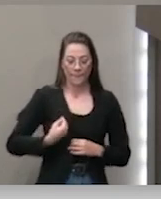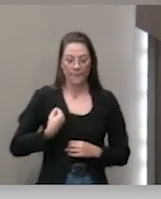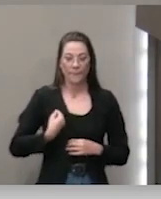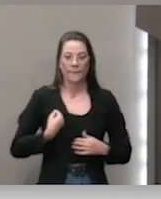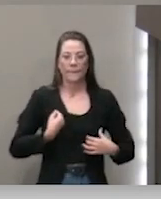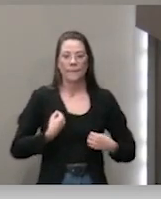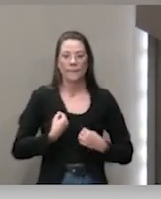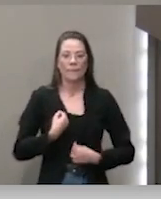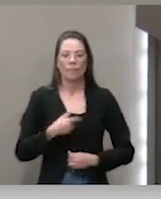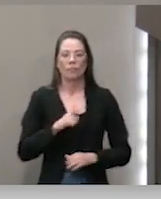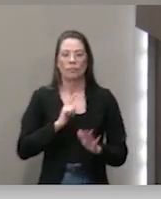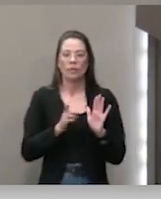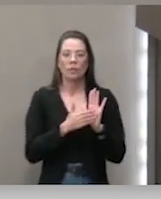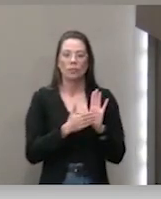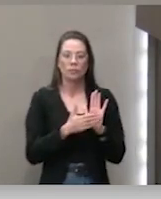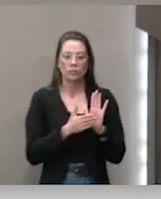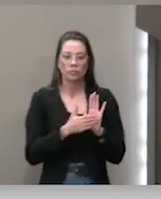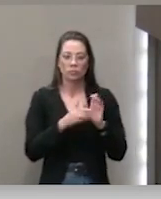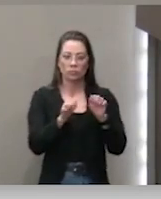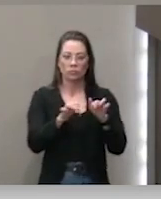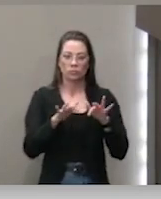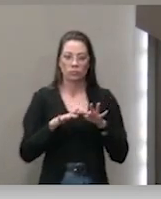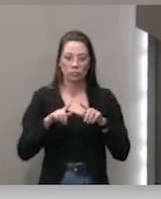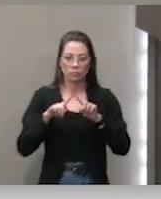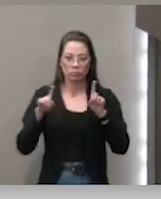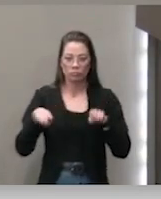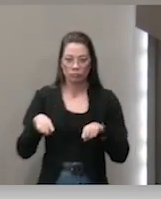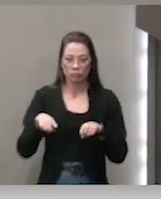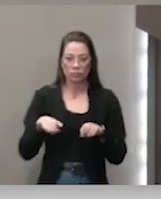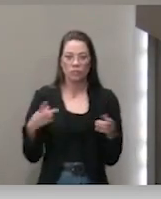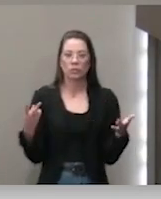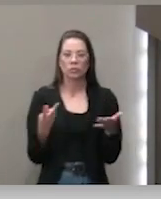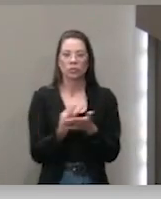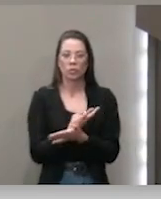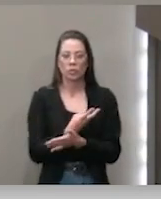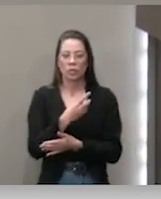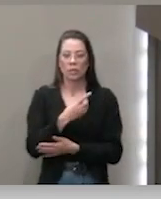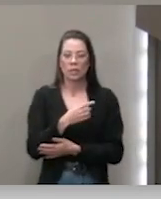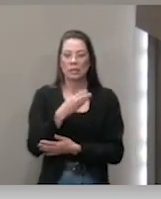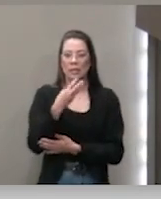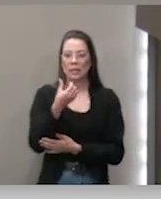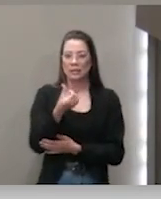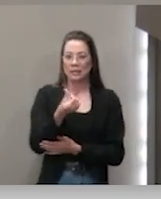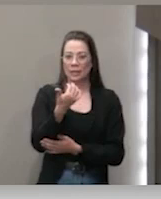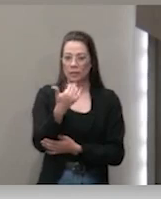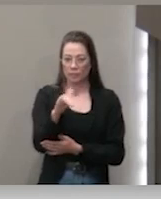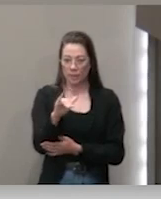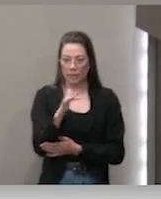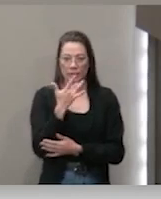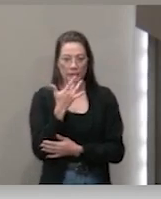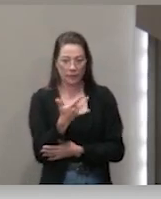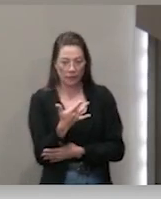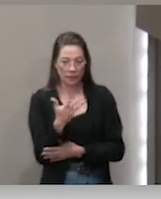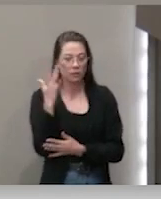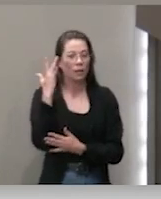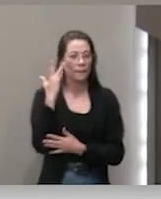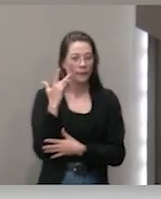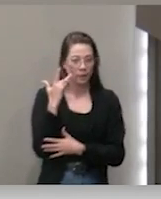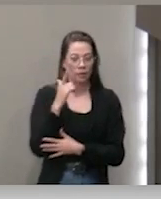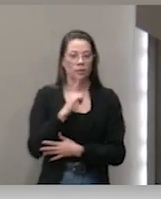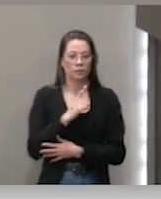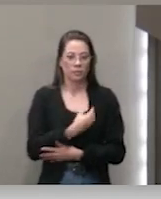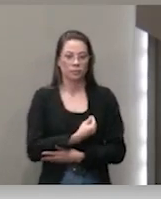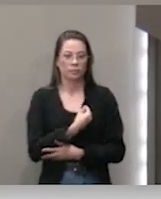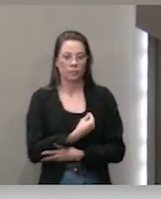Água, que está propondo essa audiência pública, que vai acontecer às 18h30, aqui no plenário